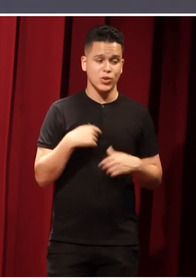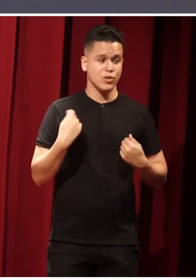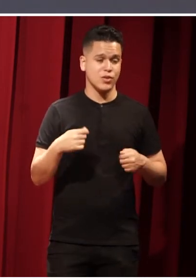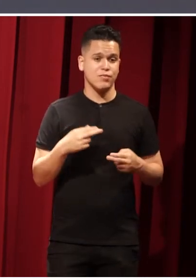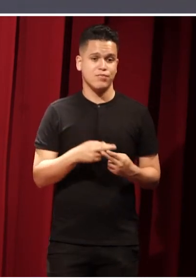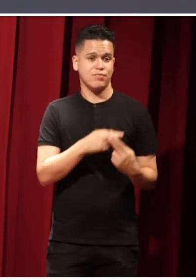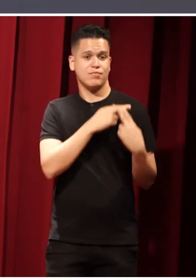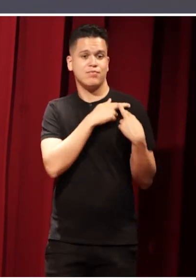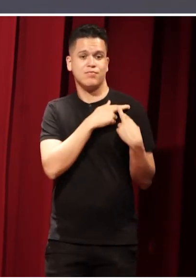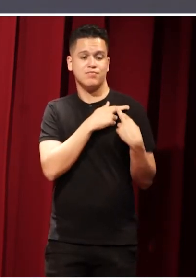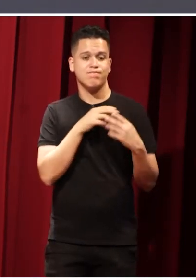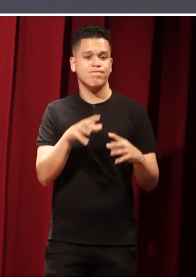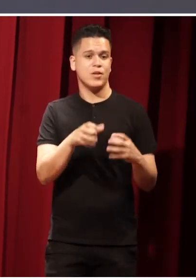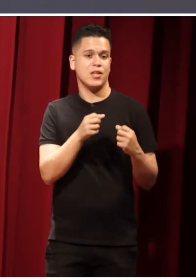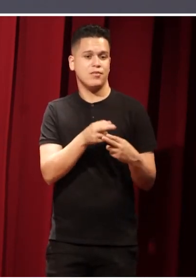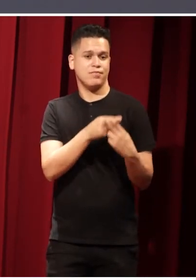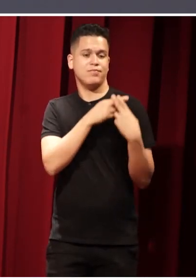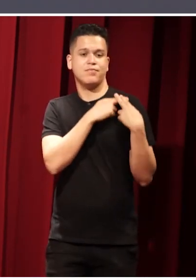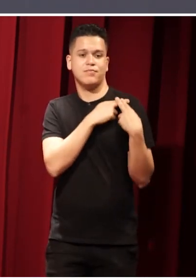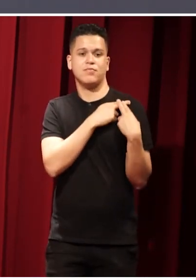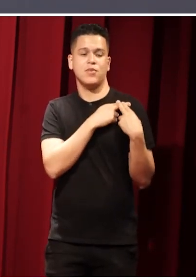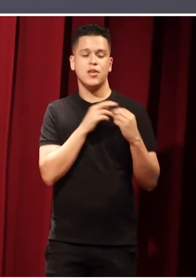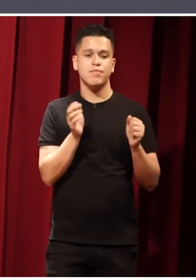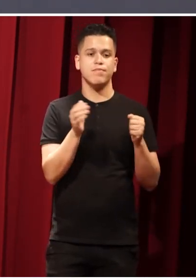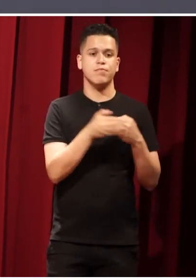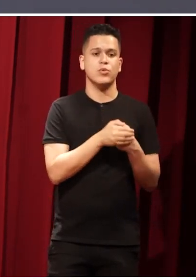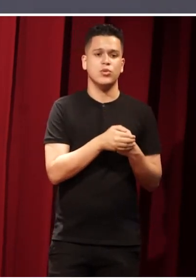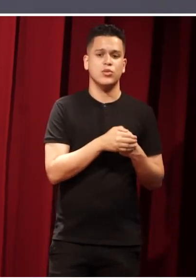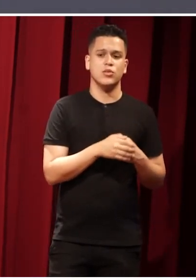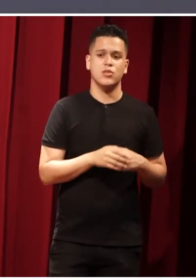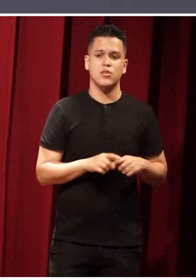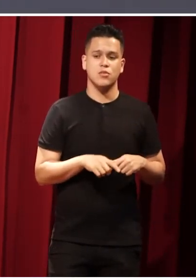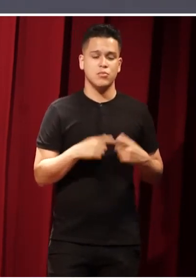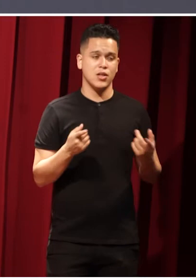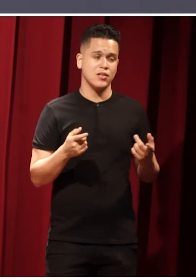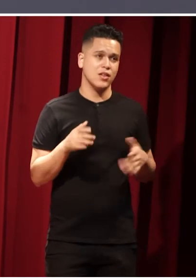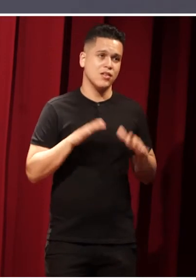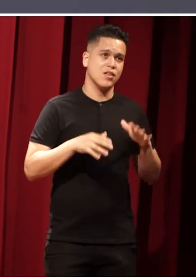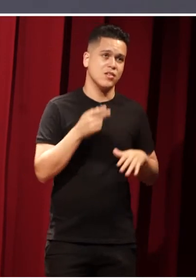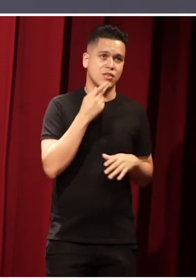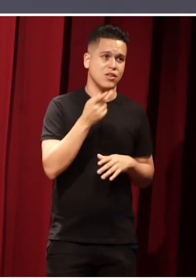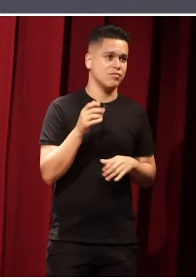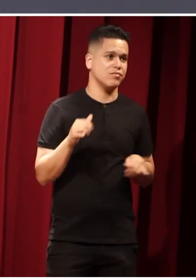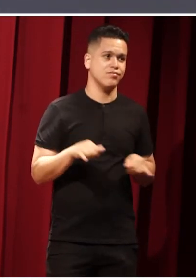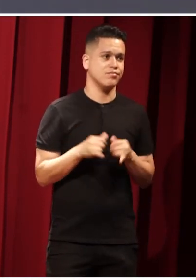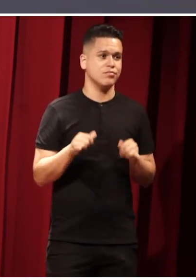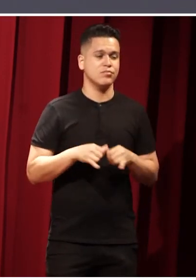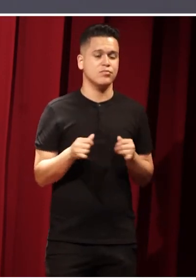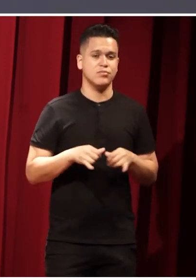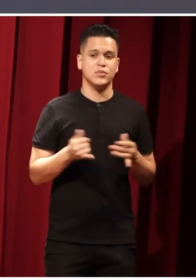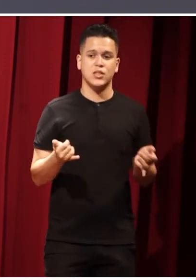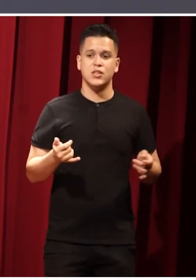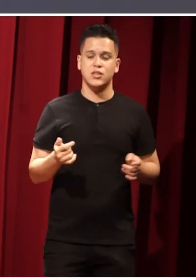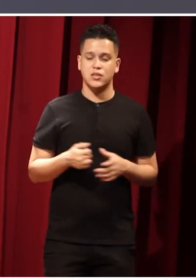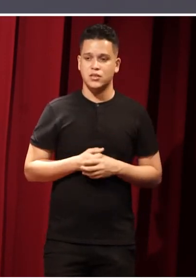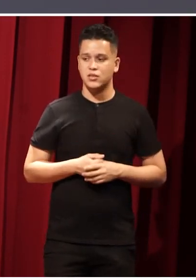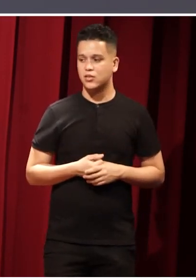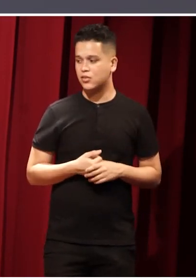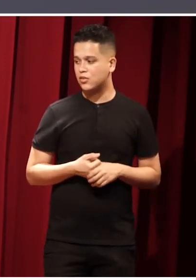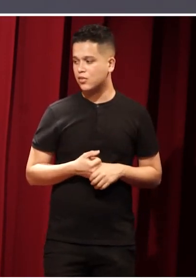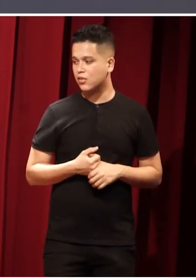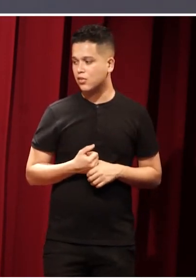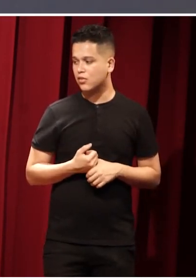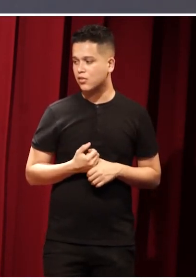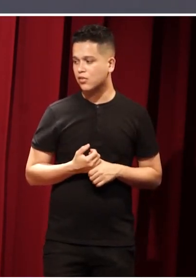e desempenhar o papel de proteção. Não sei como seria isso, eu posso estar falando uma maluquice aqui, né? Porque... Só queria saber